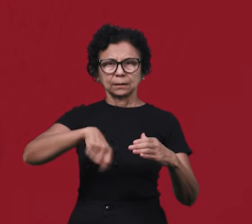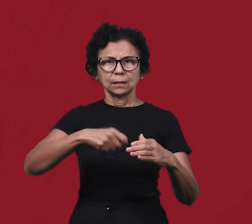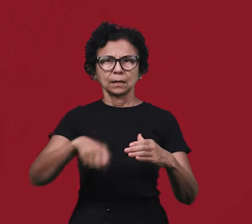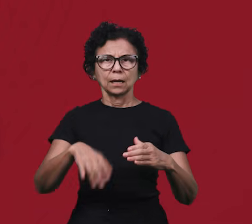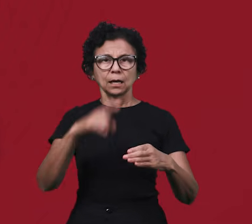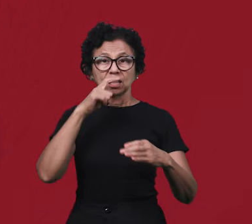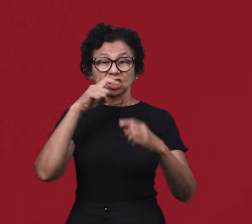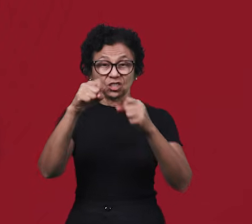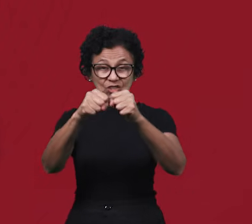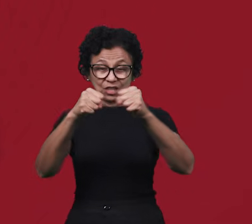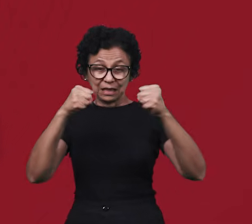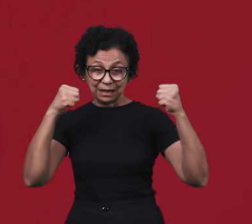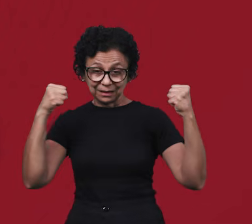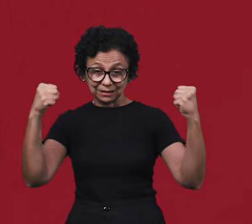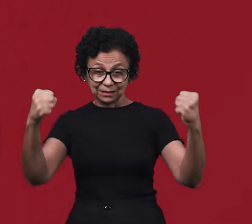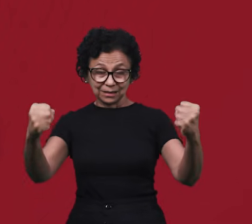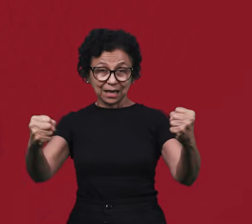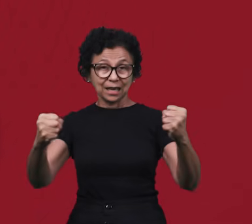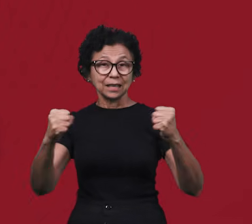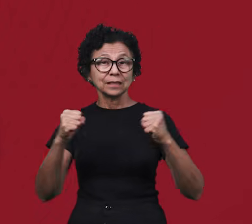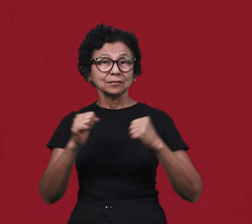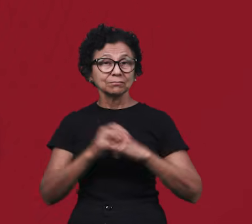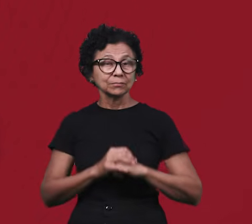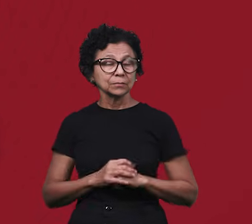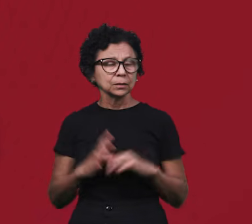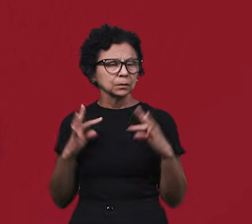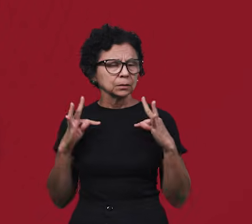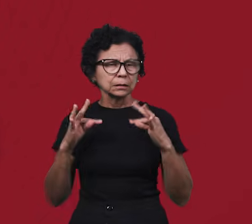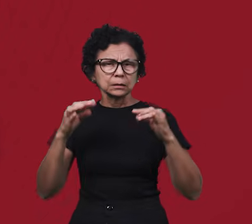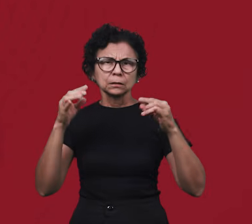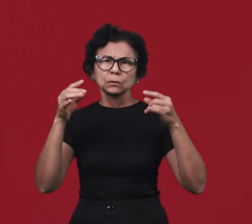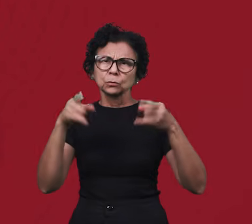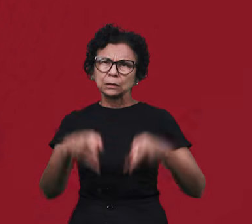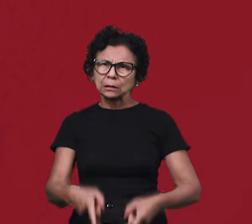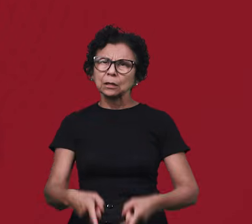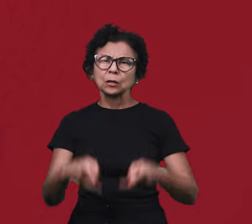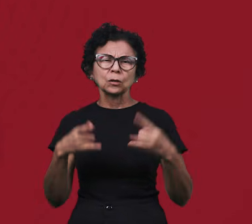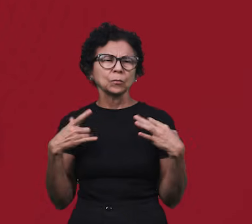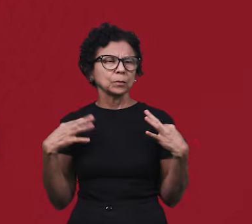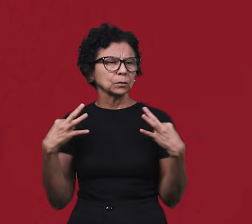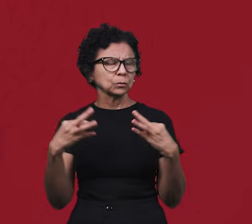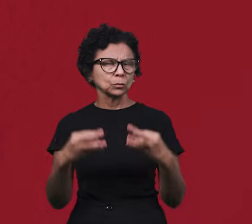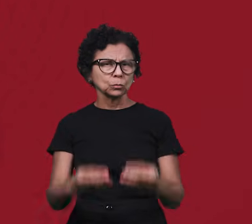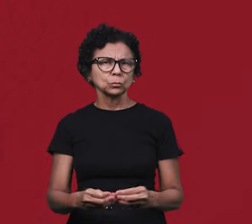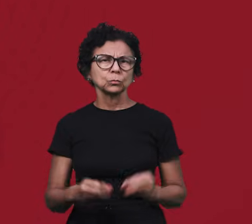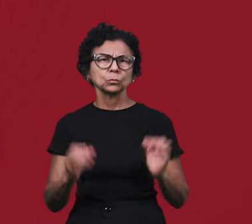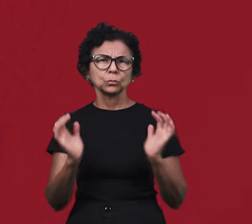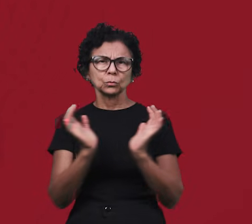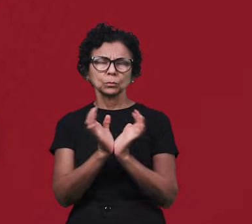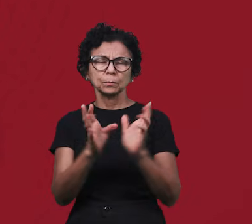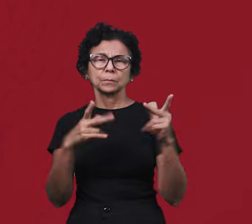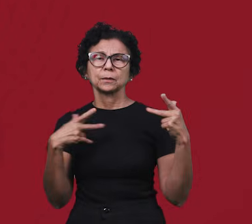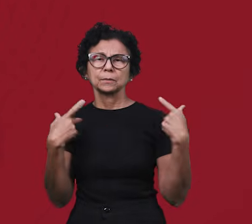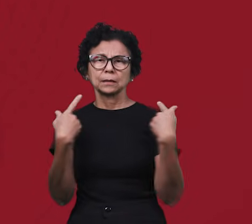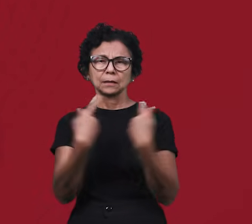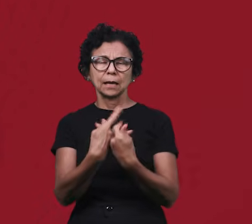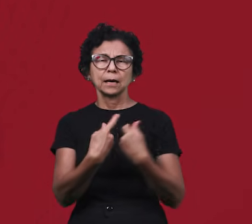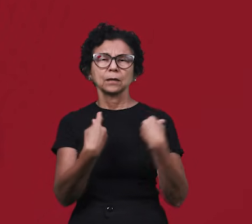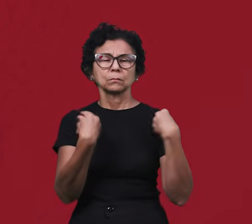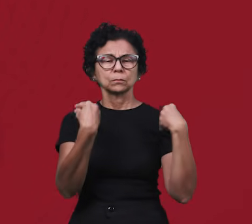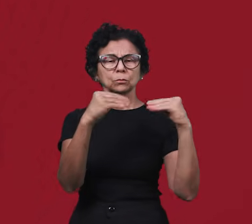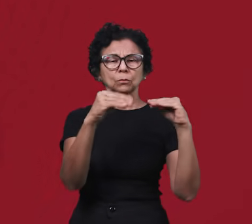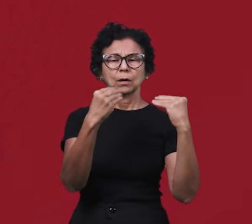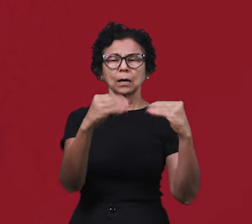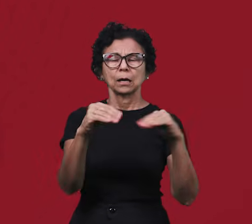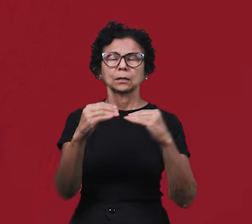o presbitério imediatamente providenciou, já foram supridos, todos eles já foram entregues,